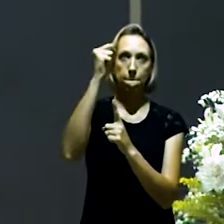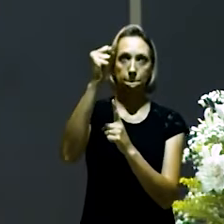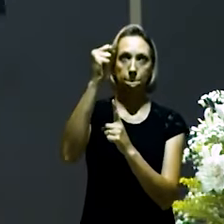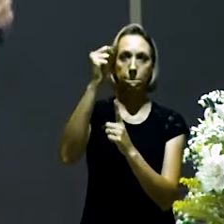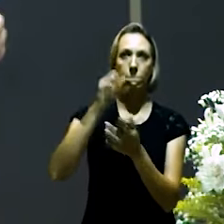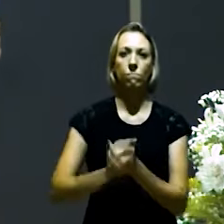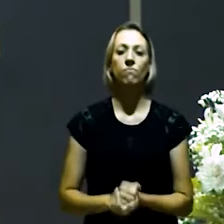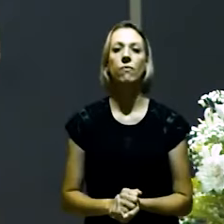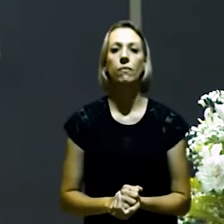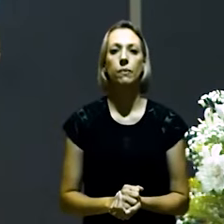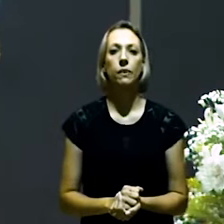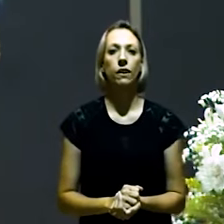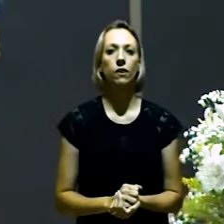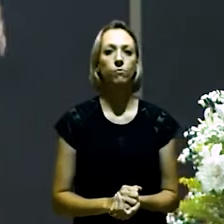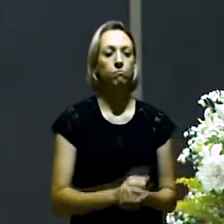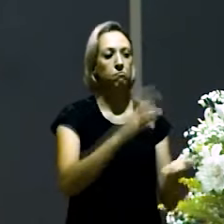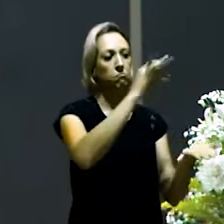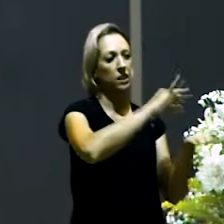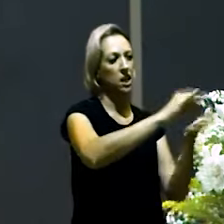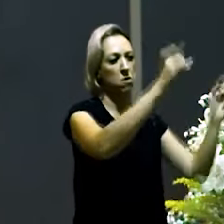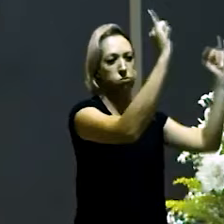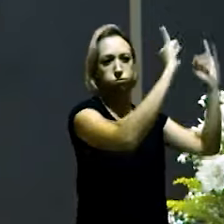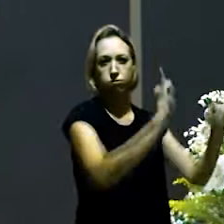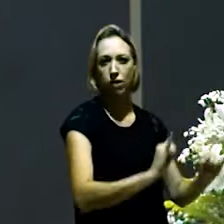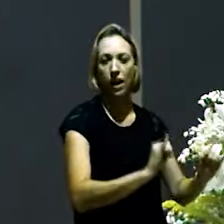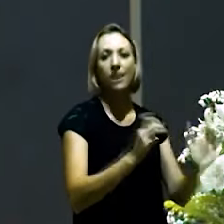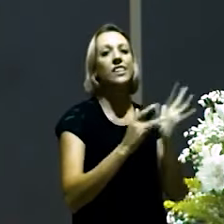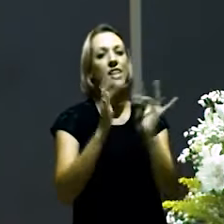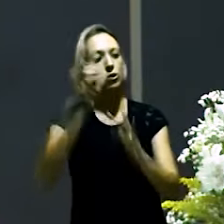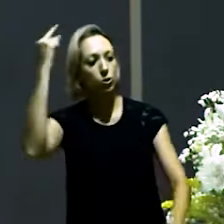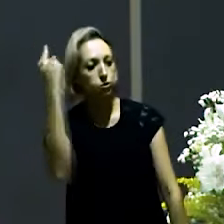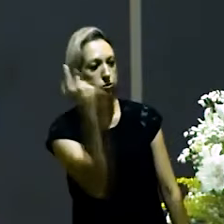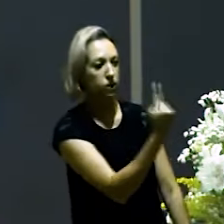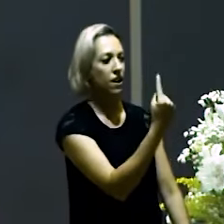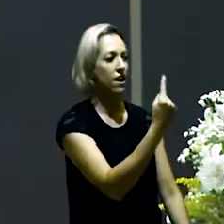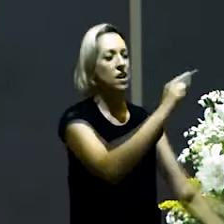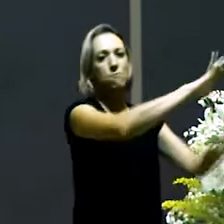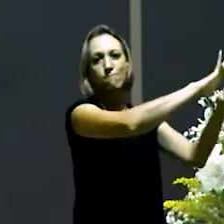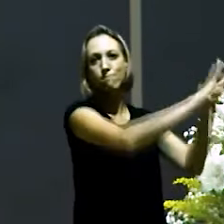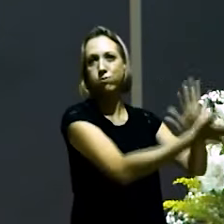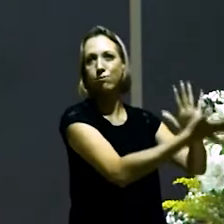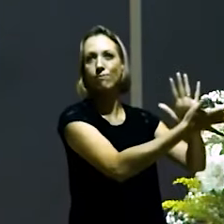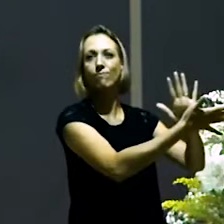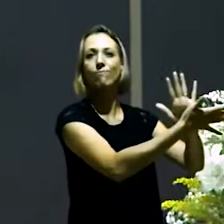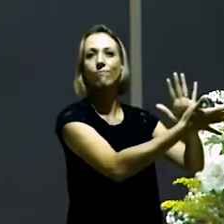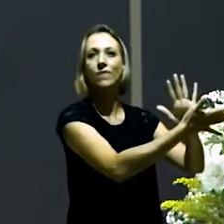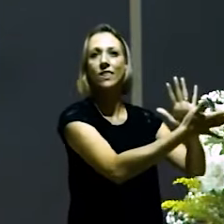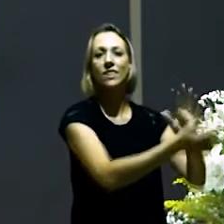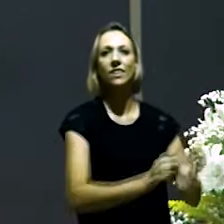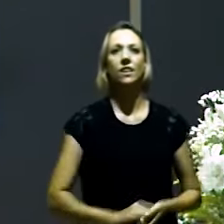desnudou principados e potestades. Ele os envergonhou publicamente. Ele mostrou que eles são uma